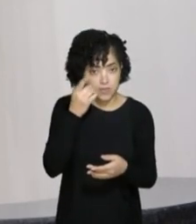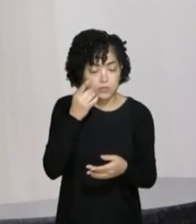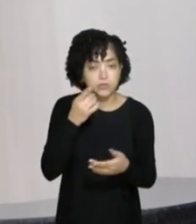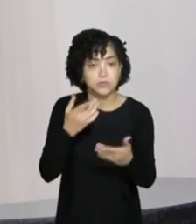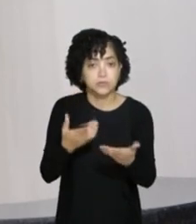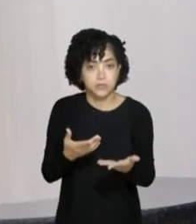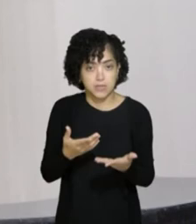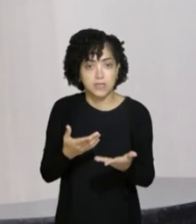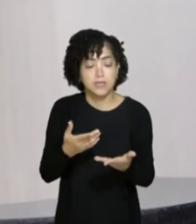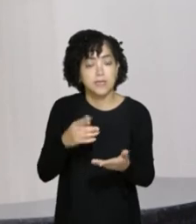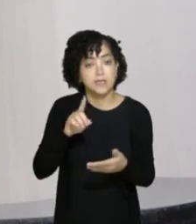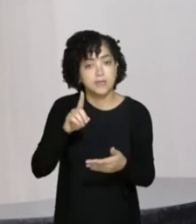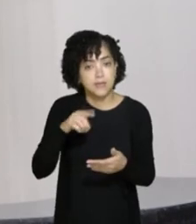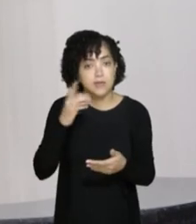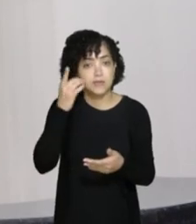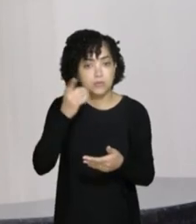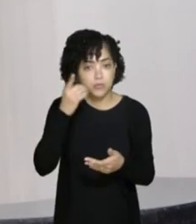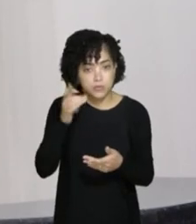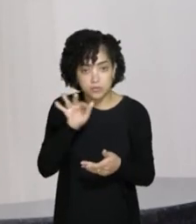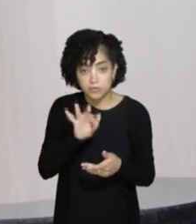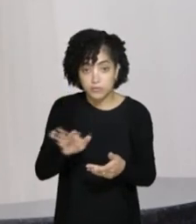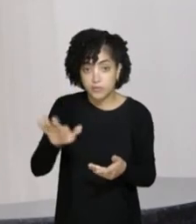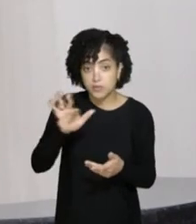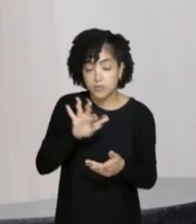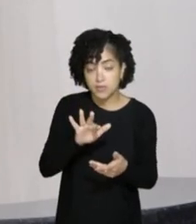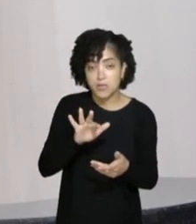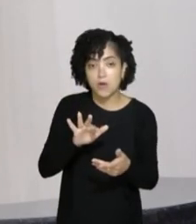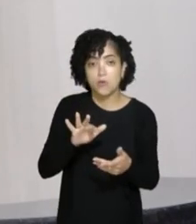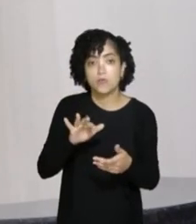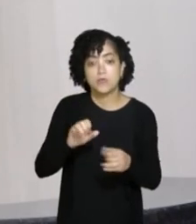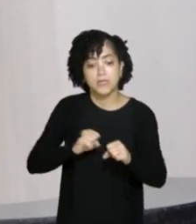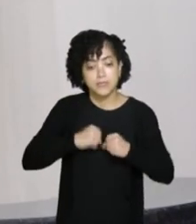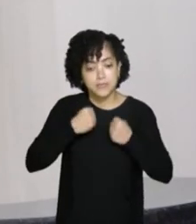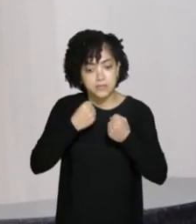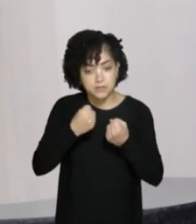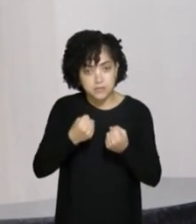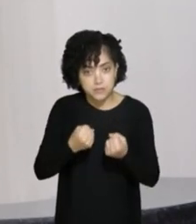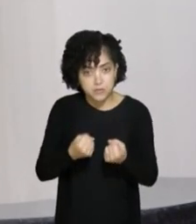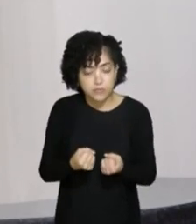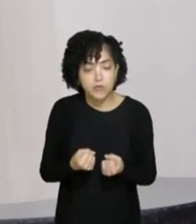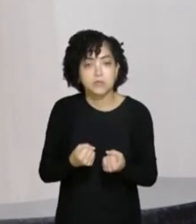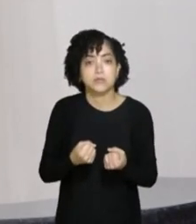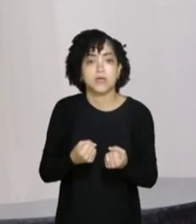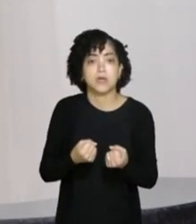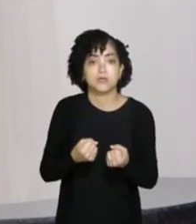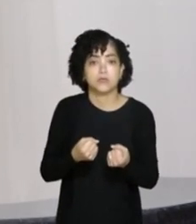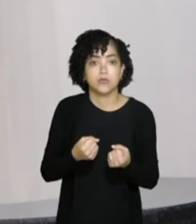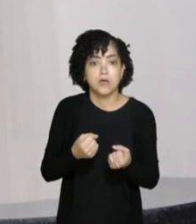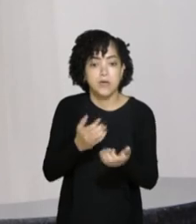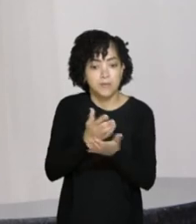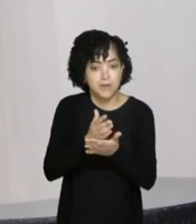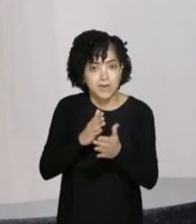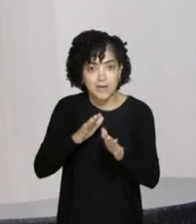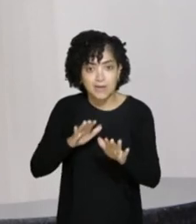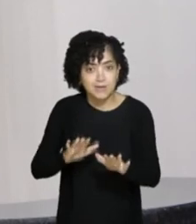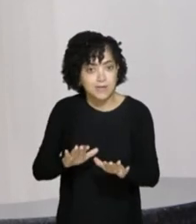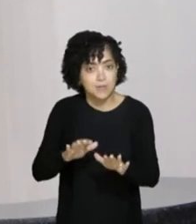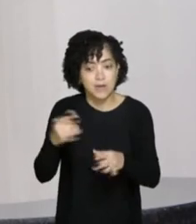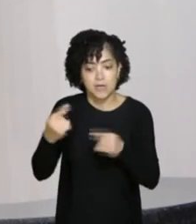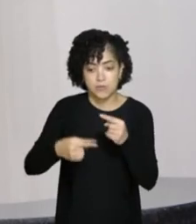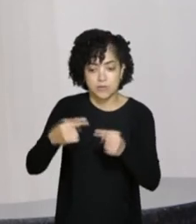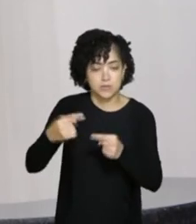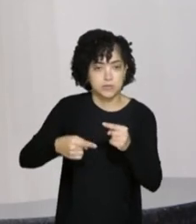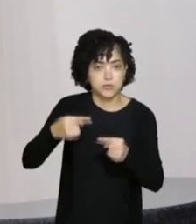é deputado federal e que tem empreendido esforços para promover o fim, o encerramento da discussão de uma